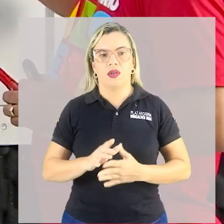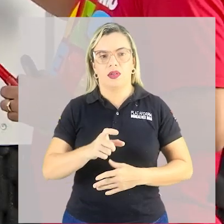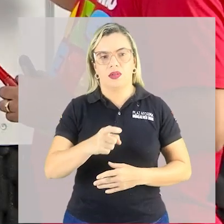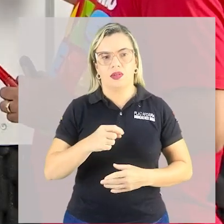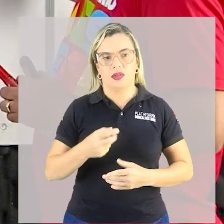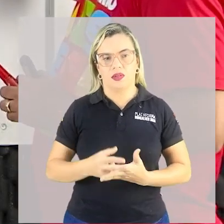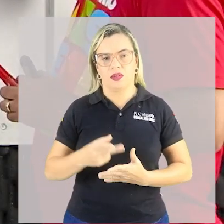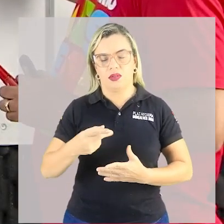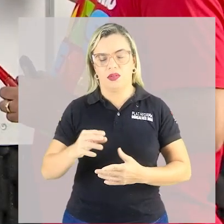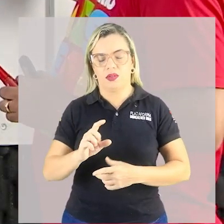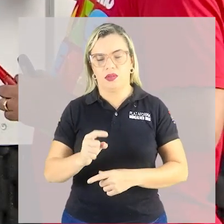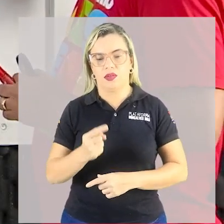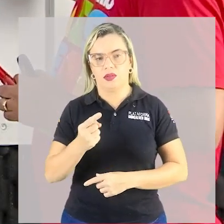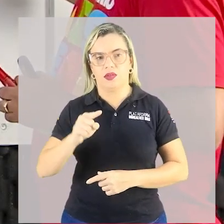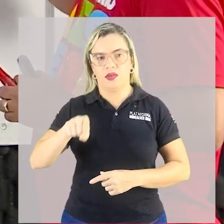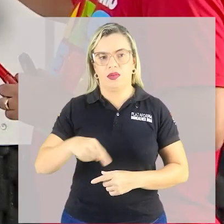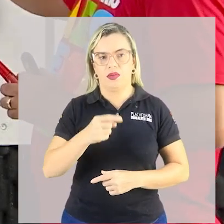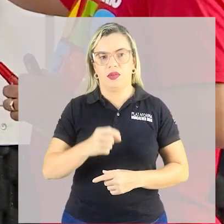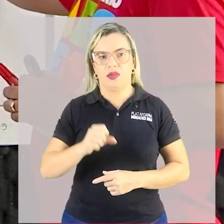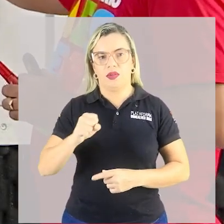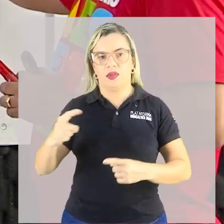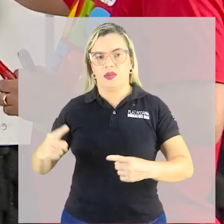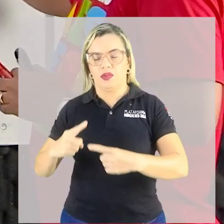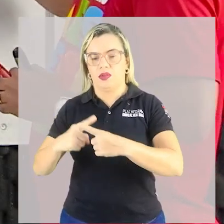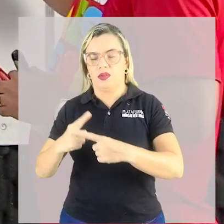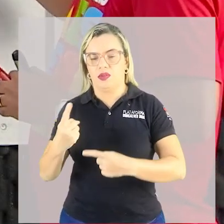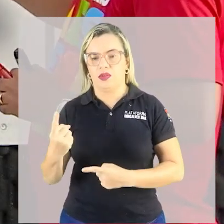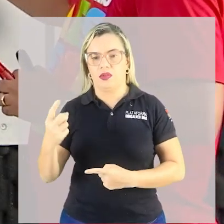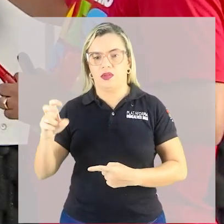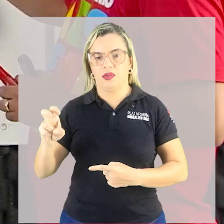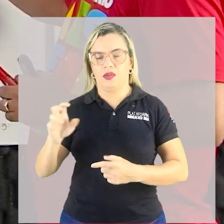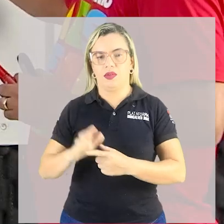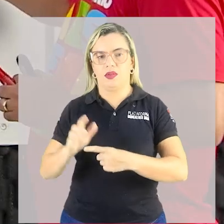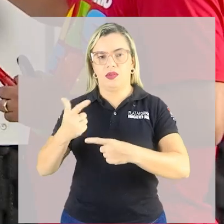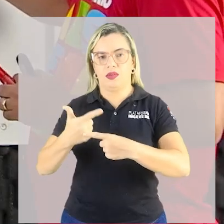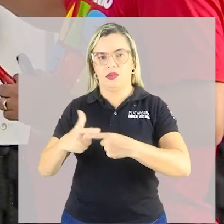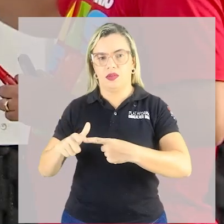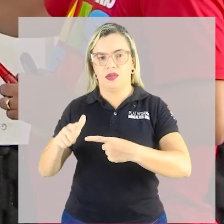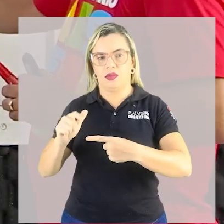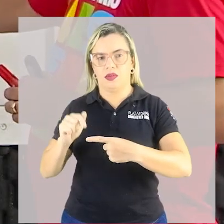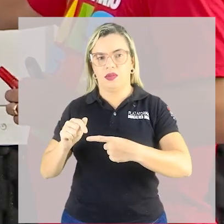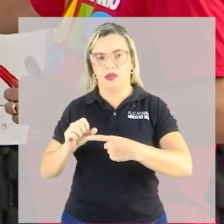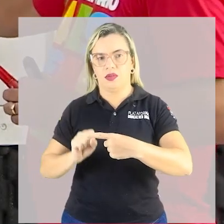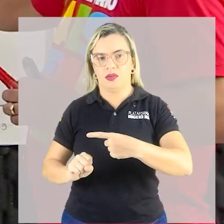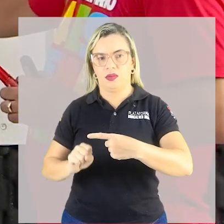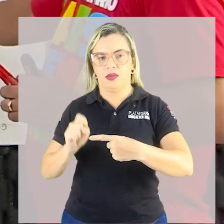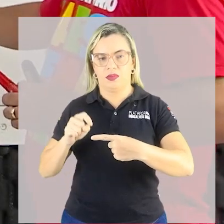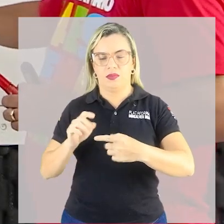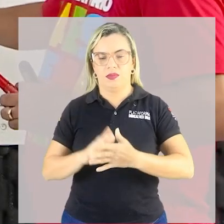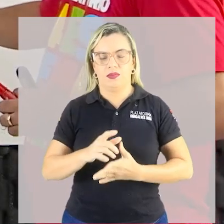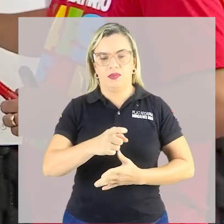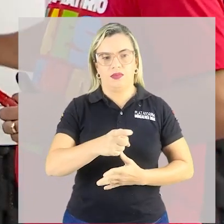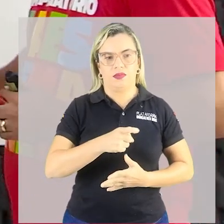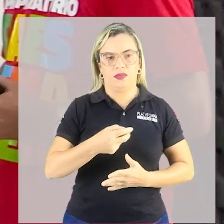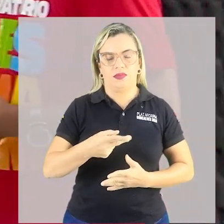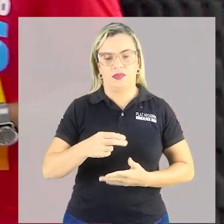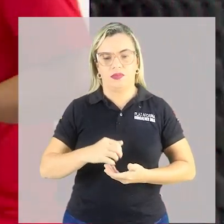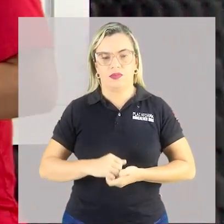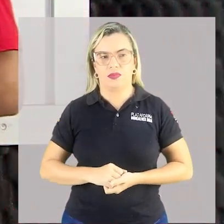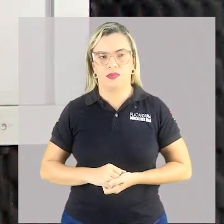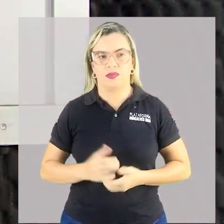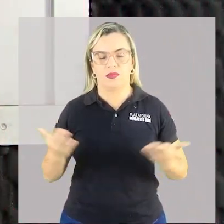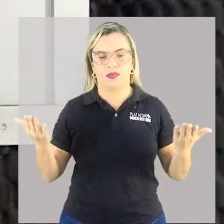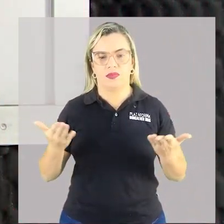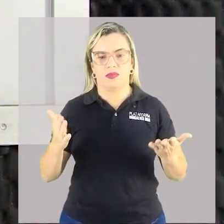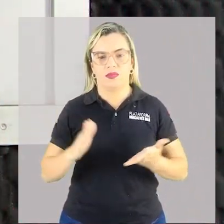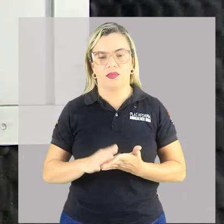1,8 vezes quanto? 15. Tudo isso dividido para 8. X é igual.